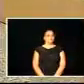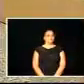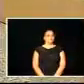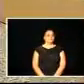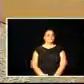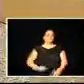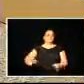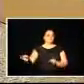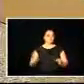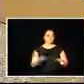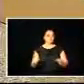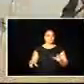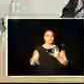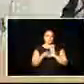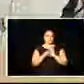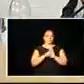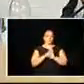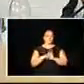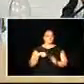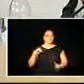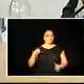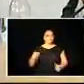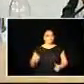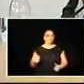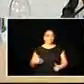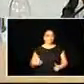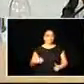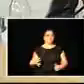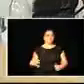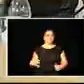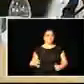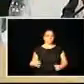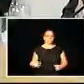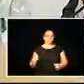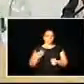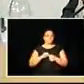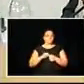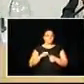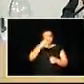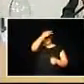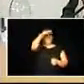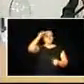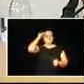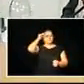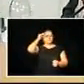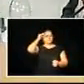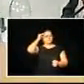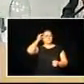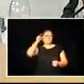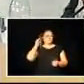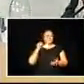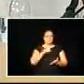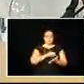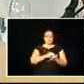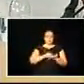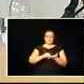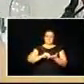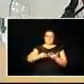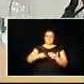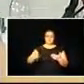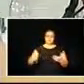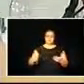Projeto de Lei Complementar 024, do Autoria do Prefeito Municipal, que dispõe sobre a revisão geral anual dos vencimentos aos